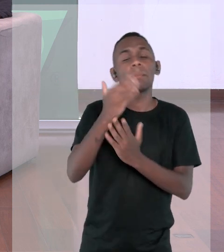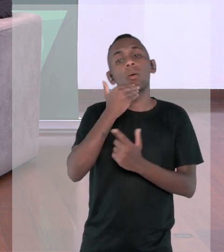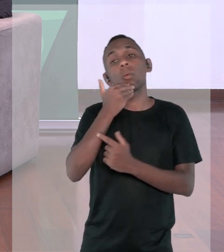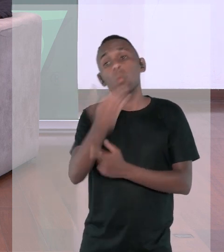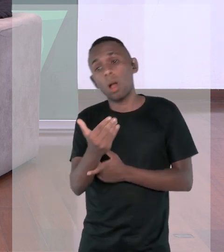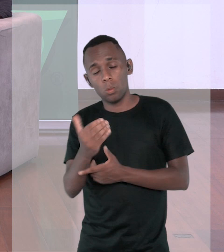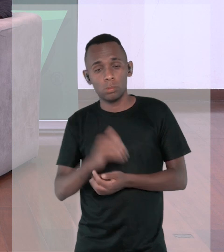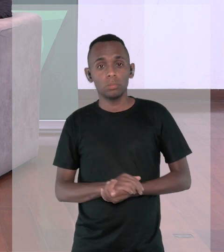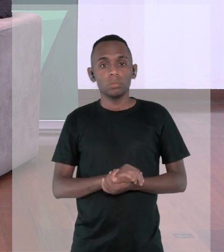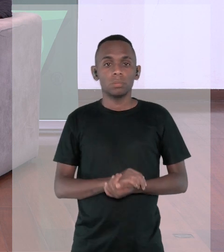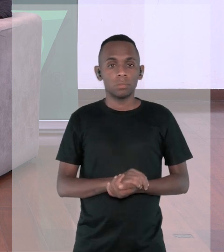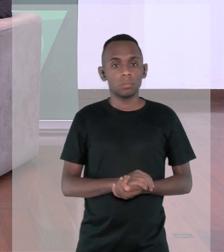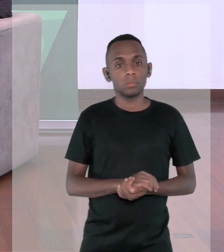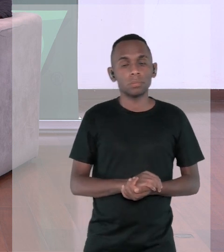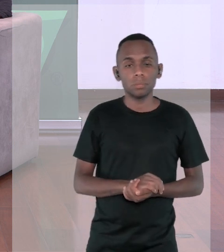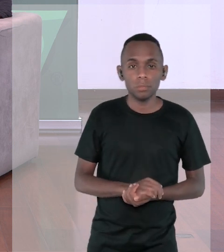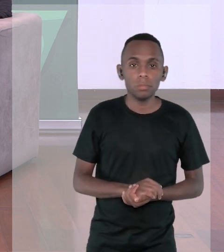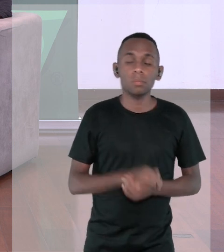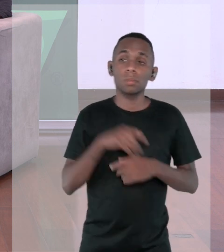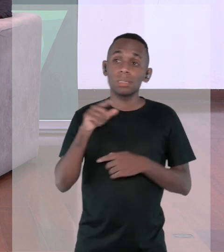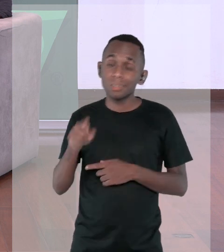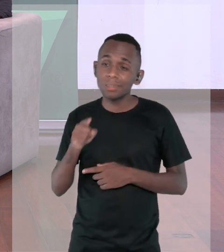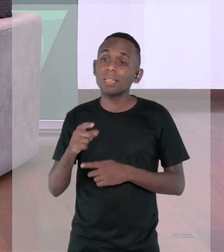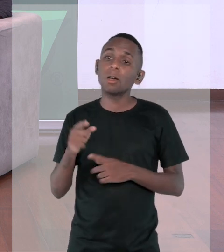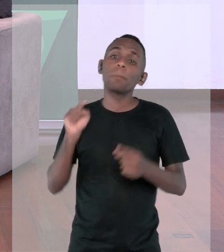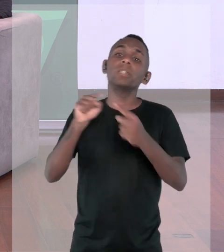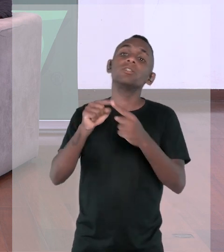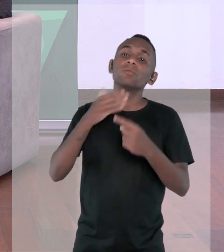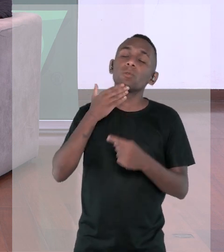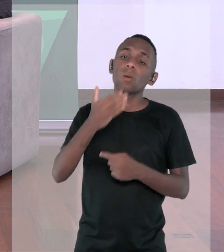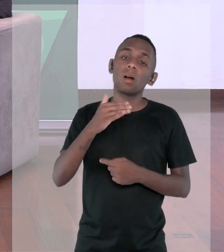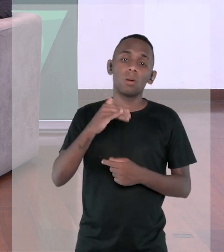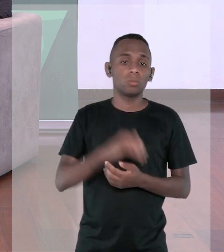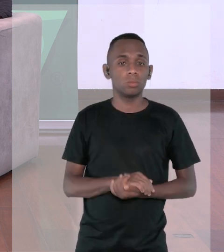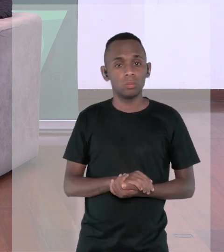O que ela vai buscar? Ela vai buscar o quê?